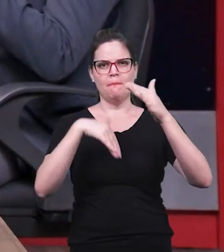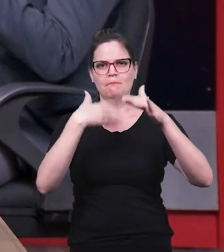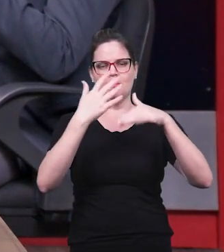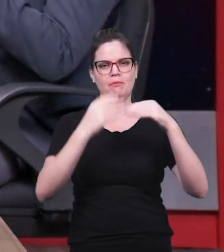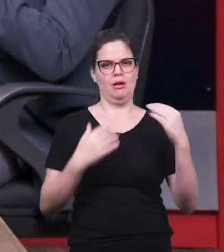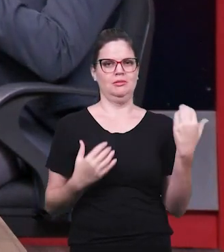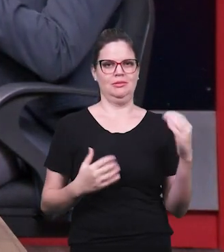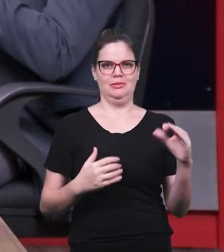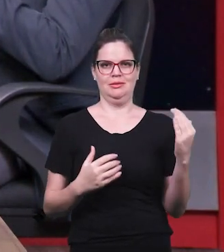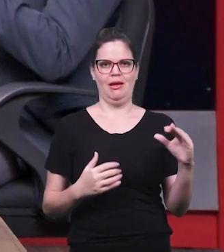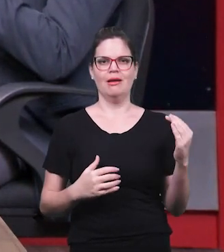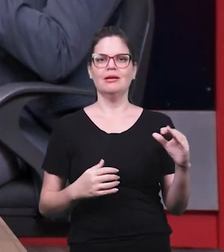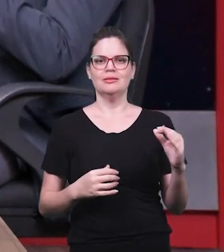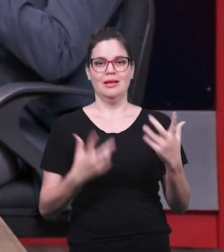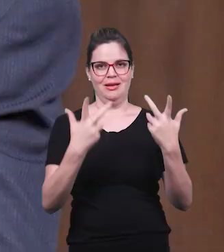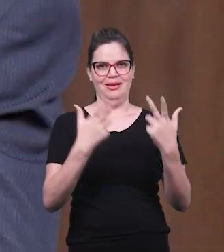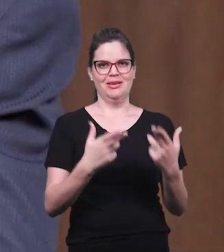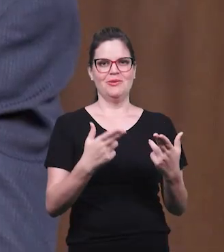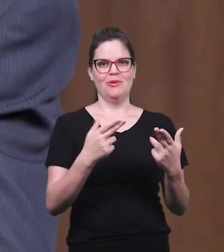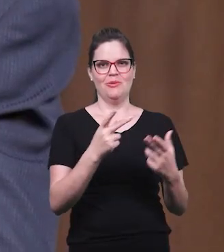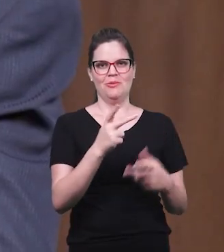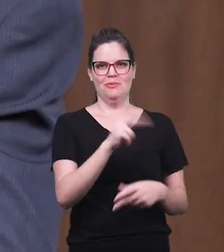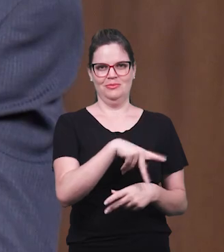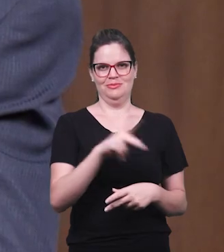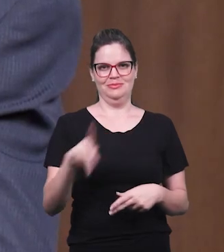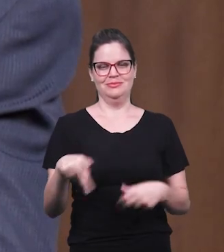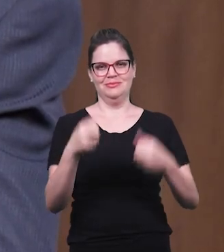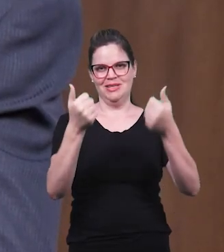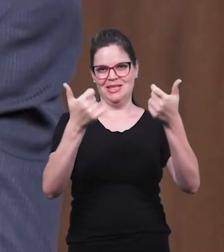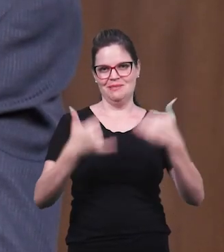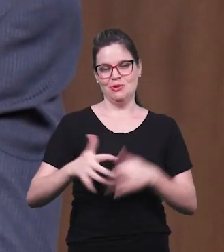desse aspecto que o professor Tiago ele mencionou,